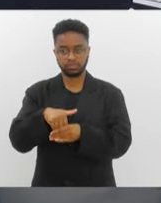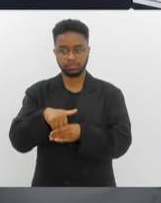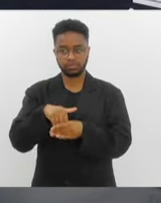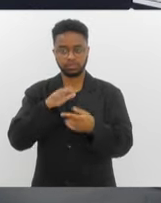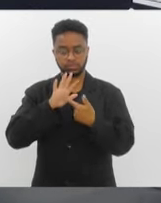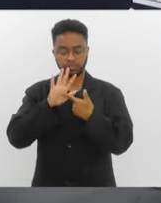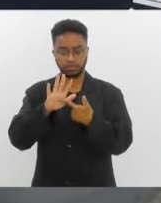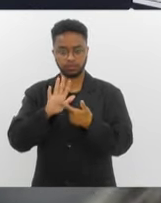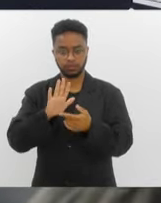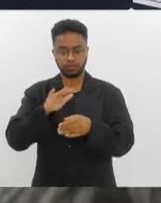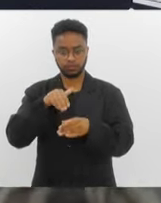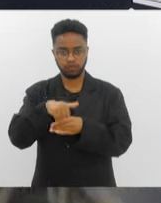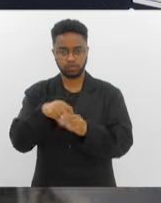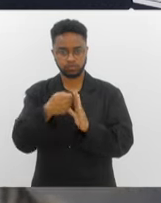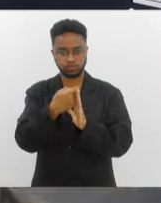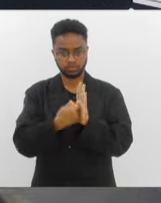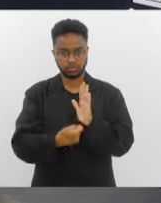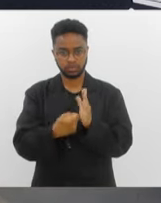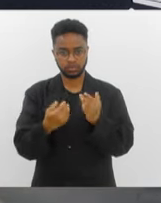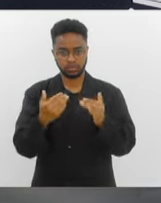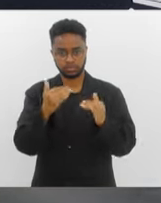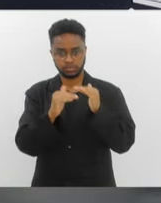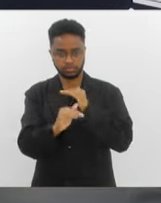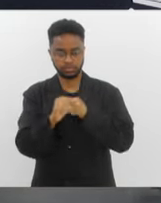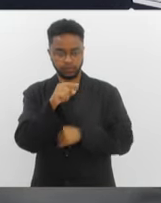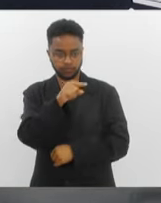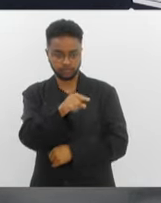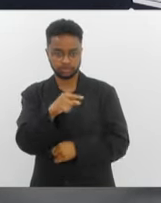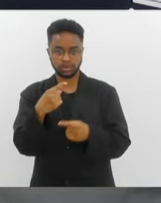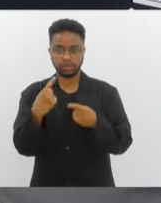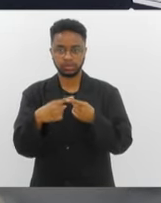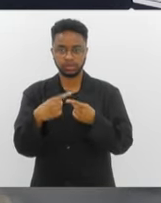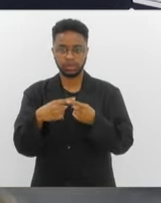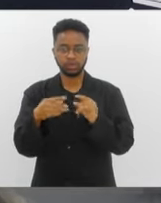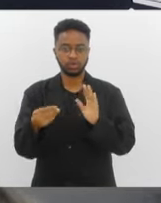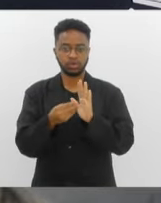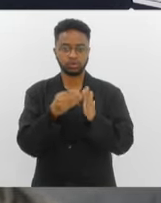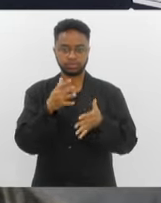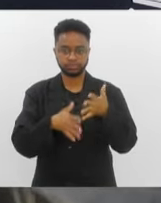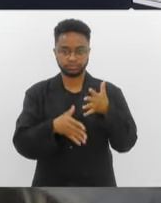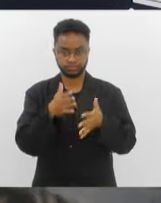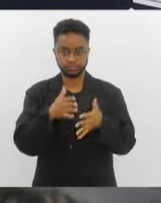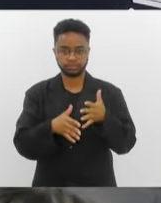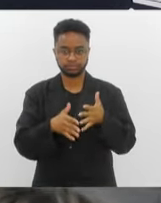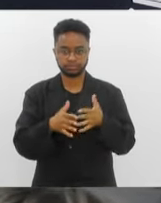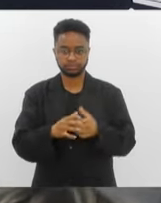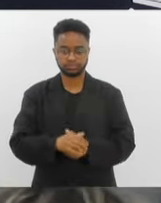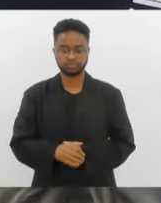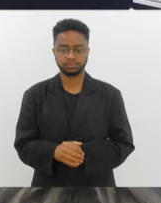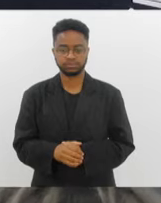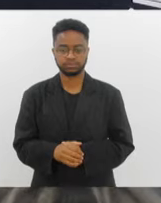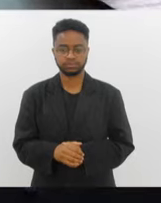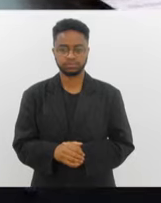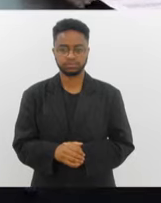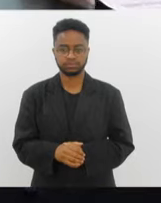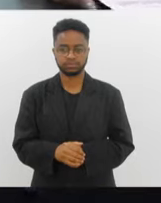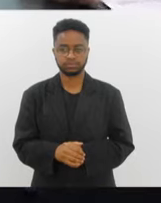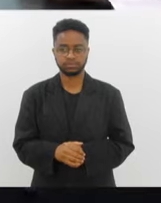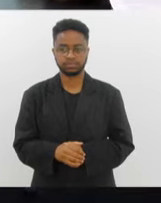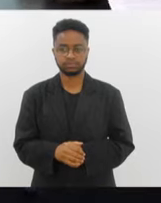apresentei um voto escrito, divergente de Vossa Excelência, pela prejudicabilidade. Né?